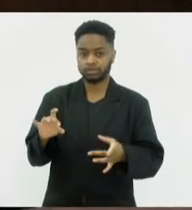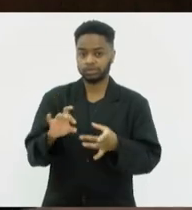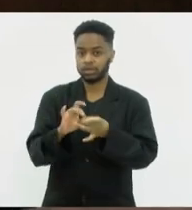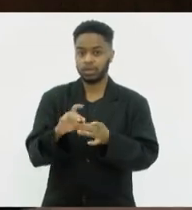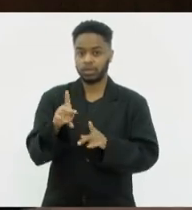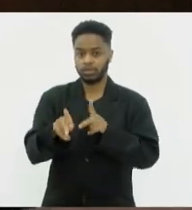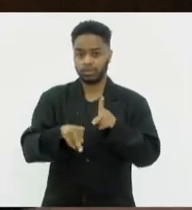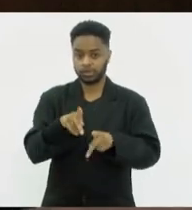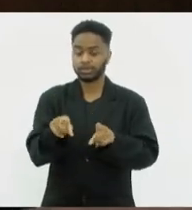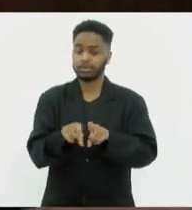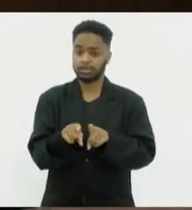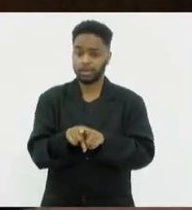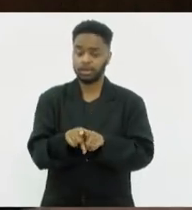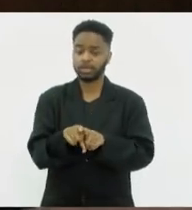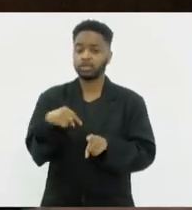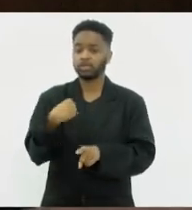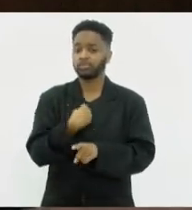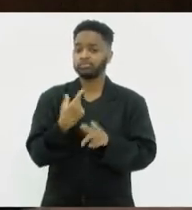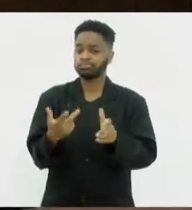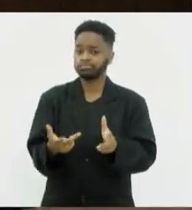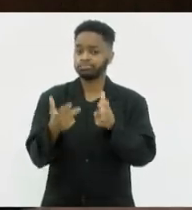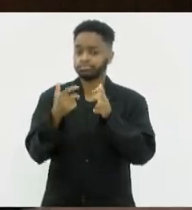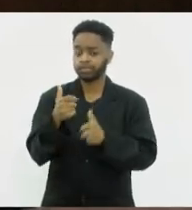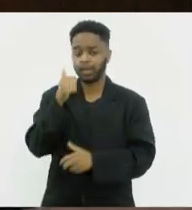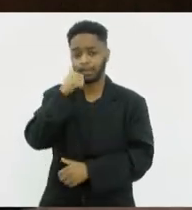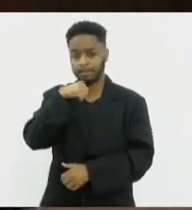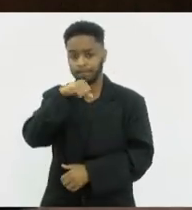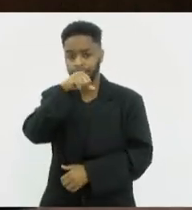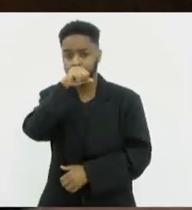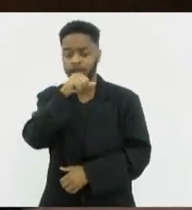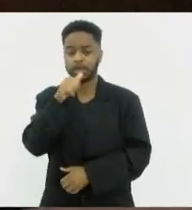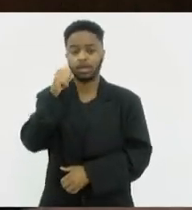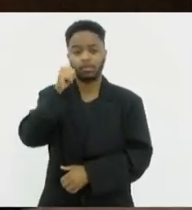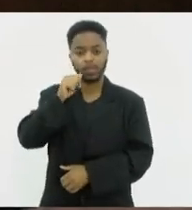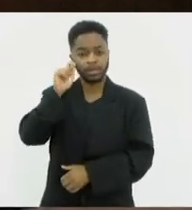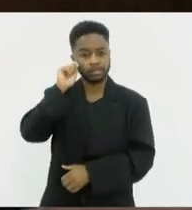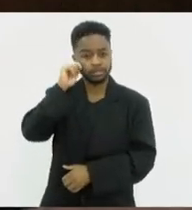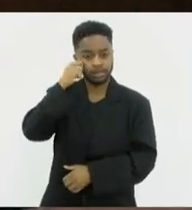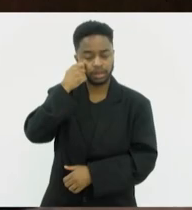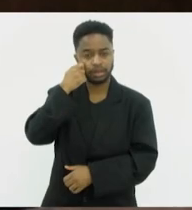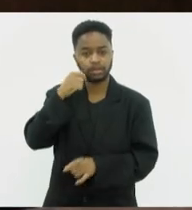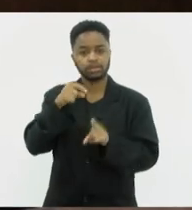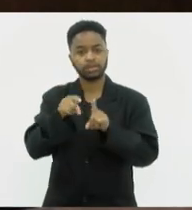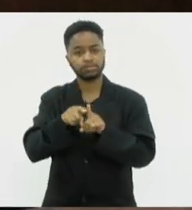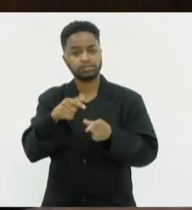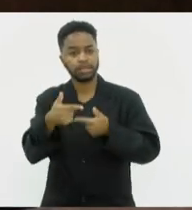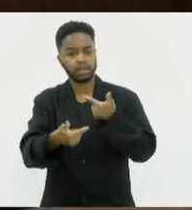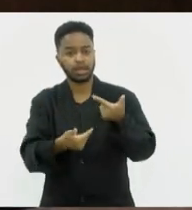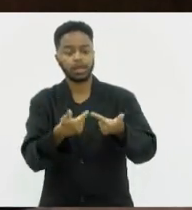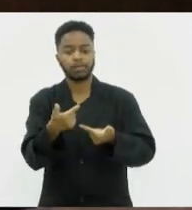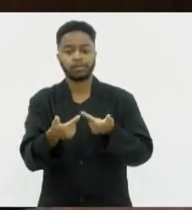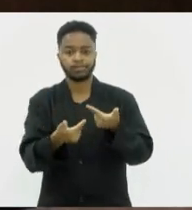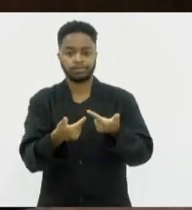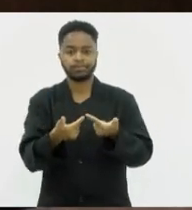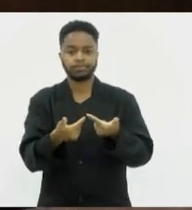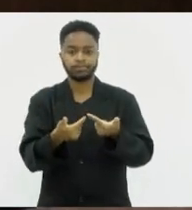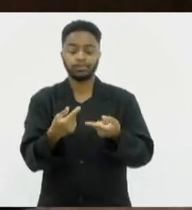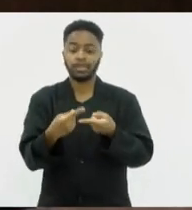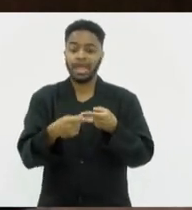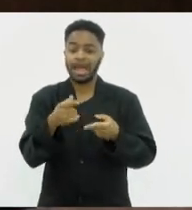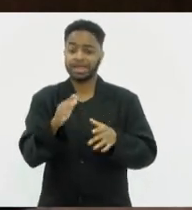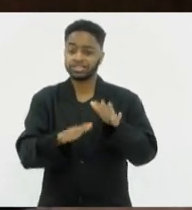é muito comum a gente ver mães, mulheres negras, trabalhadoras, que às vezes